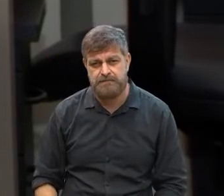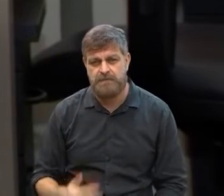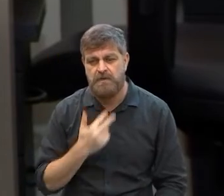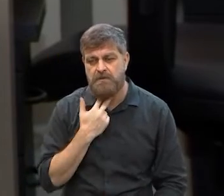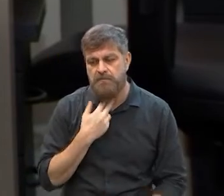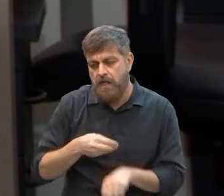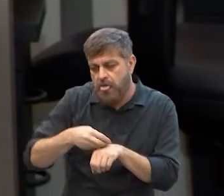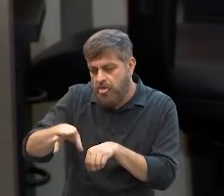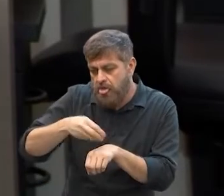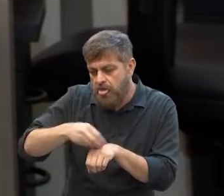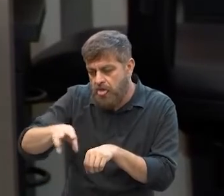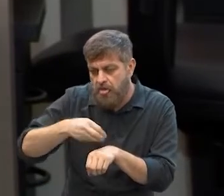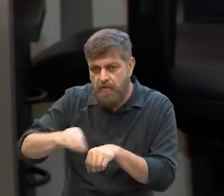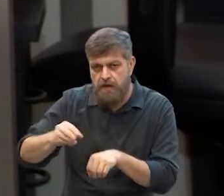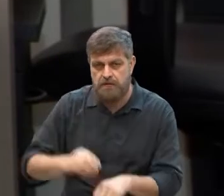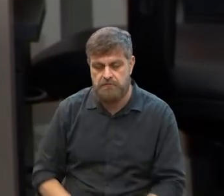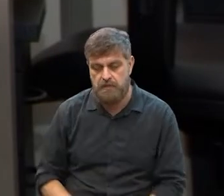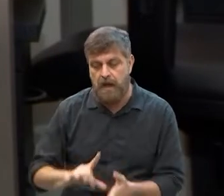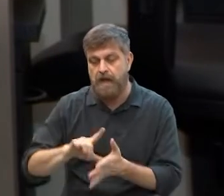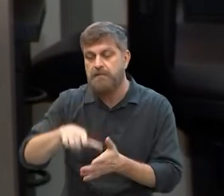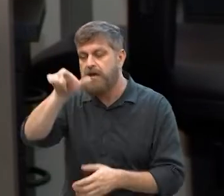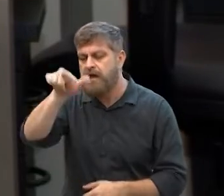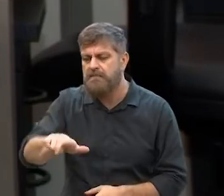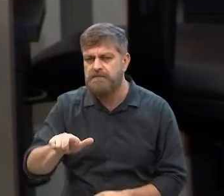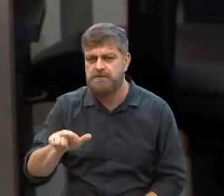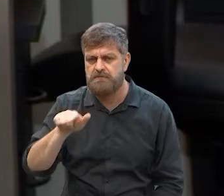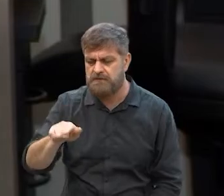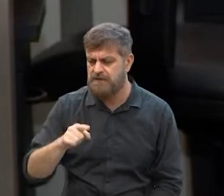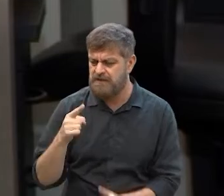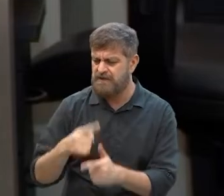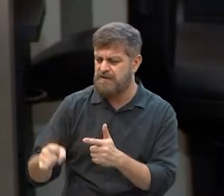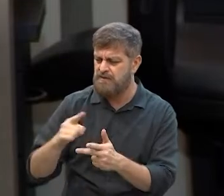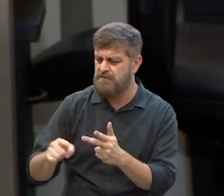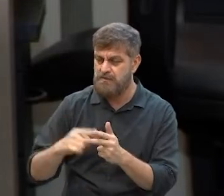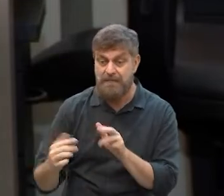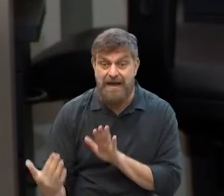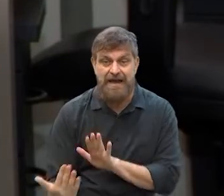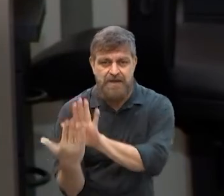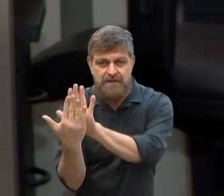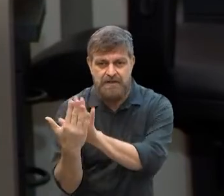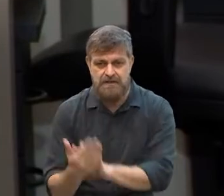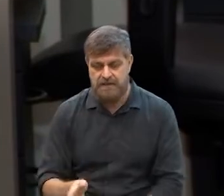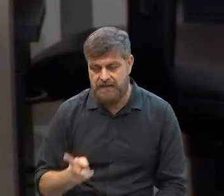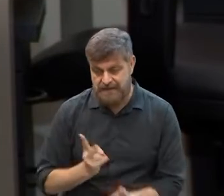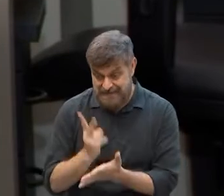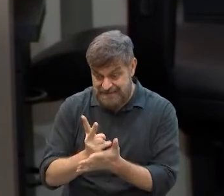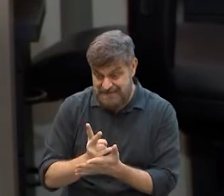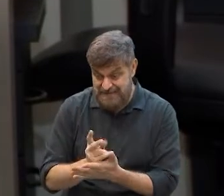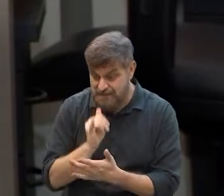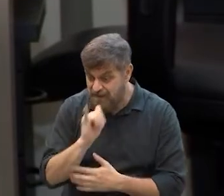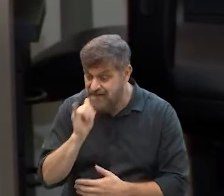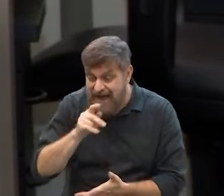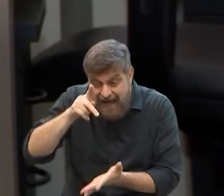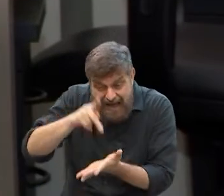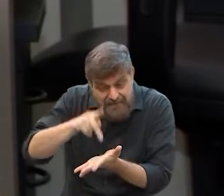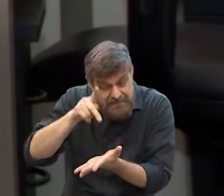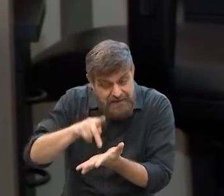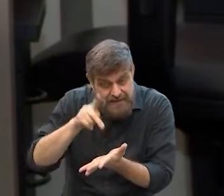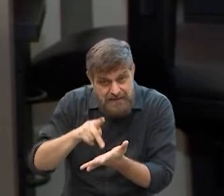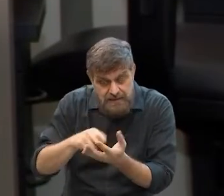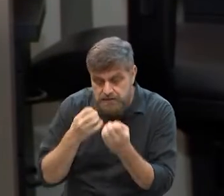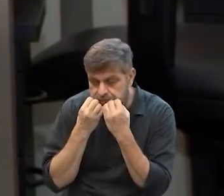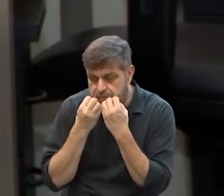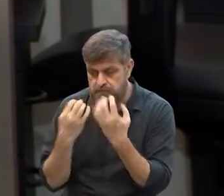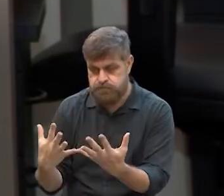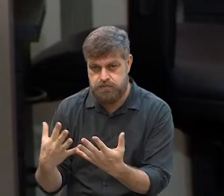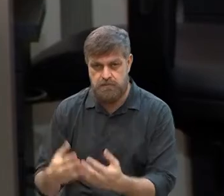alguma informação que possa iludir a pessoa do problema que ela está enfrentando, sempre sendo muito franco, porque assim tem que ser,